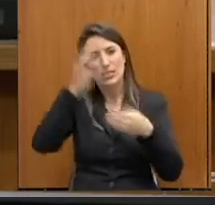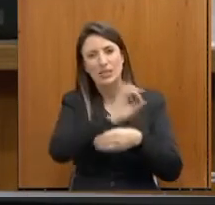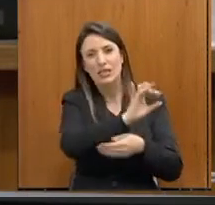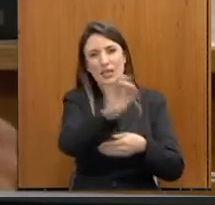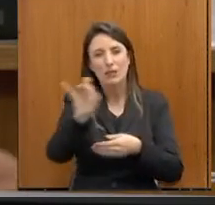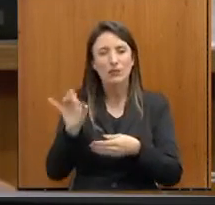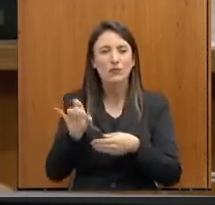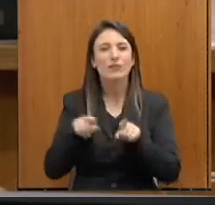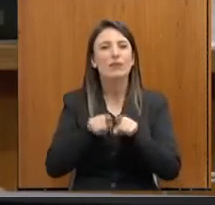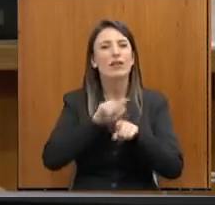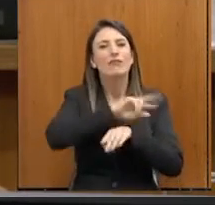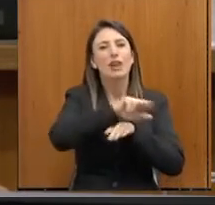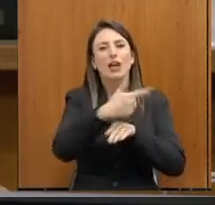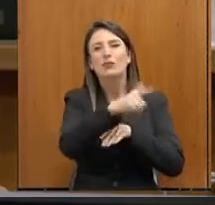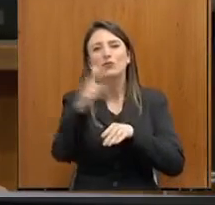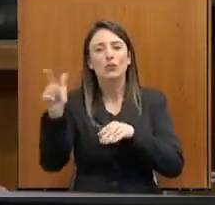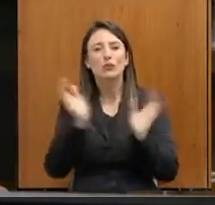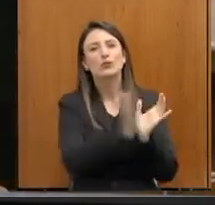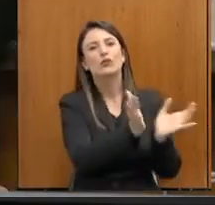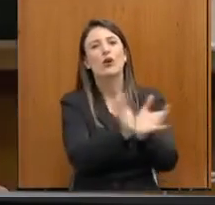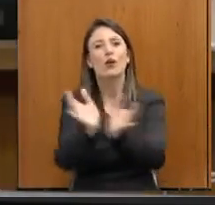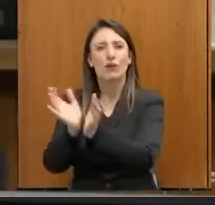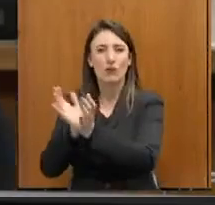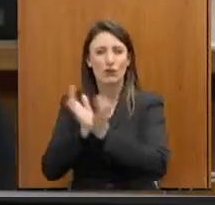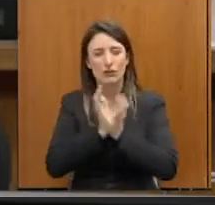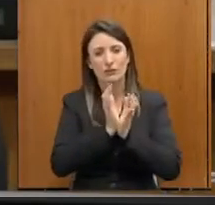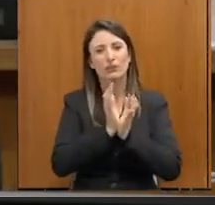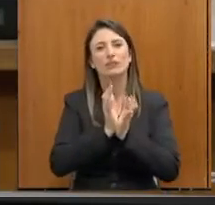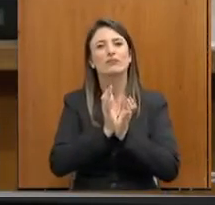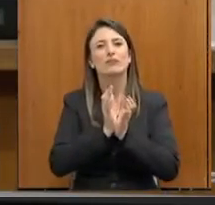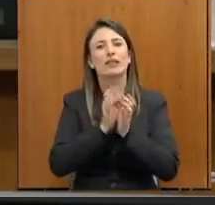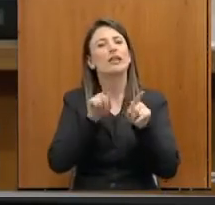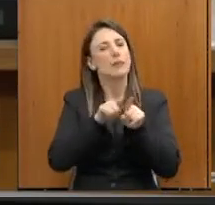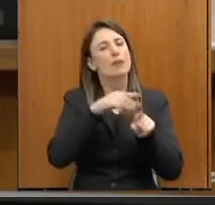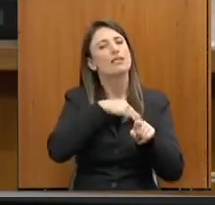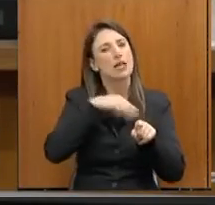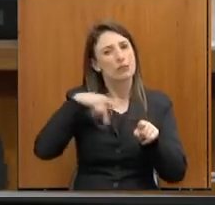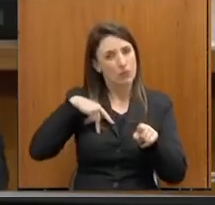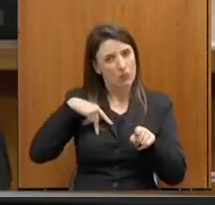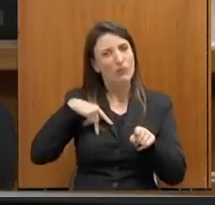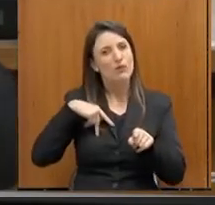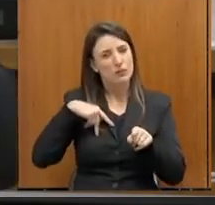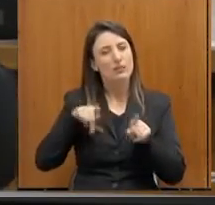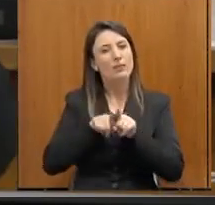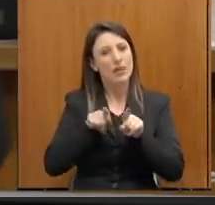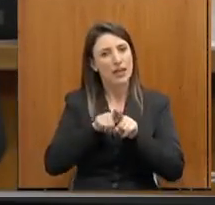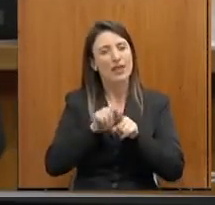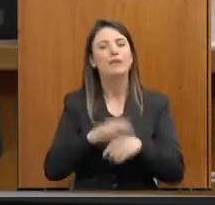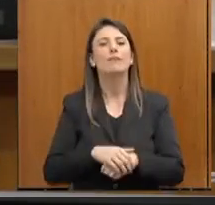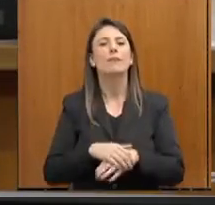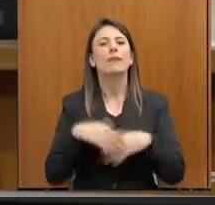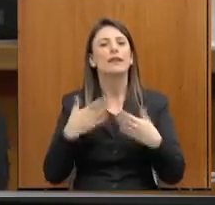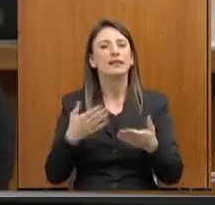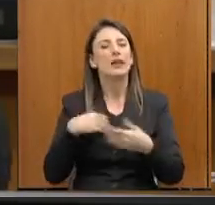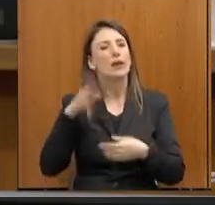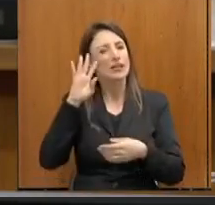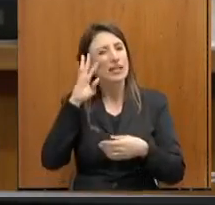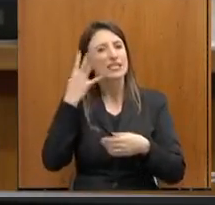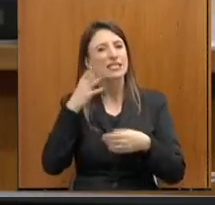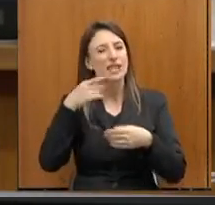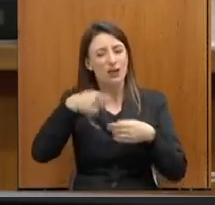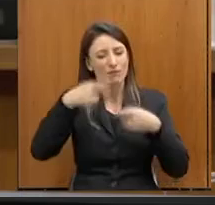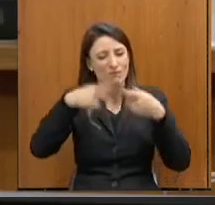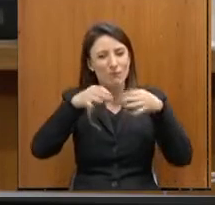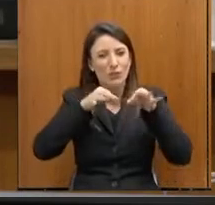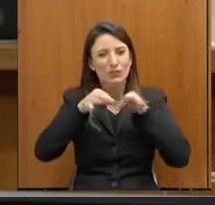dentre outros órgãos envolvidos Olá neste ministério público também Tava esquecendo Então as decisões ou menos conscientes